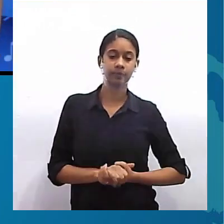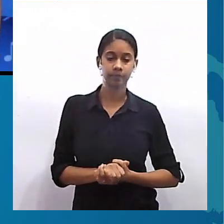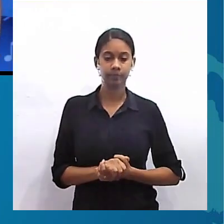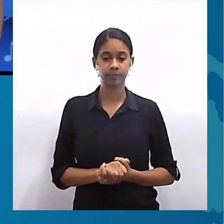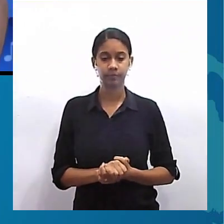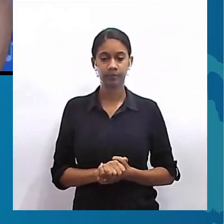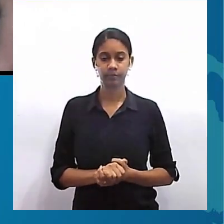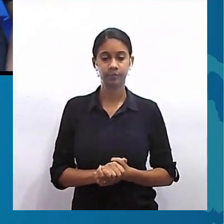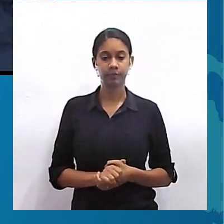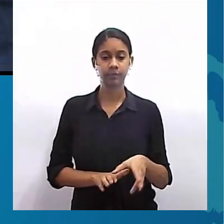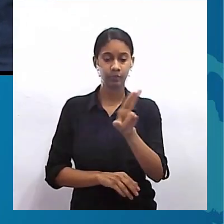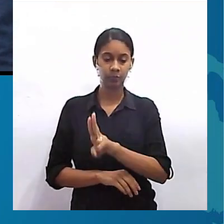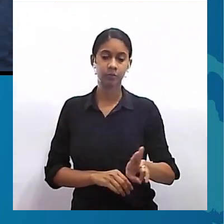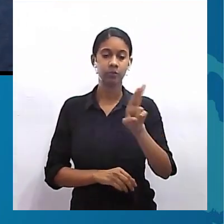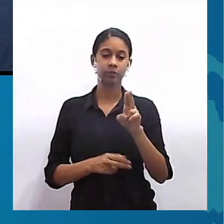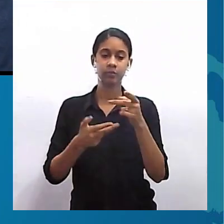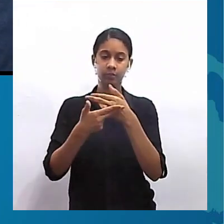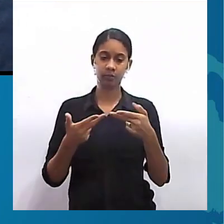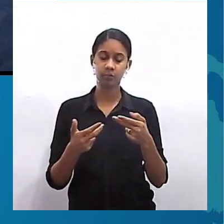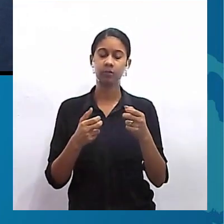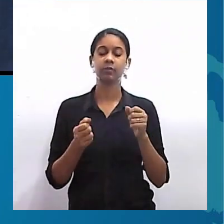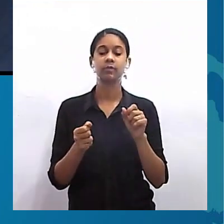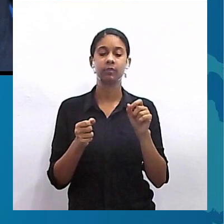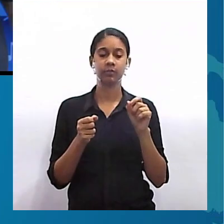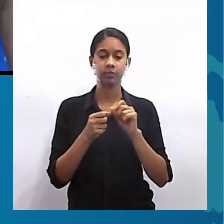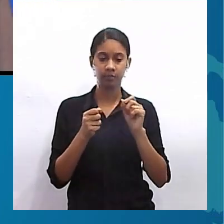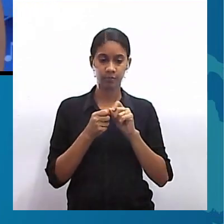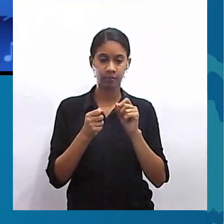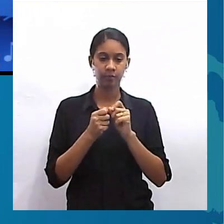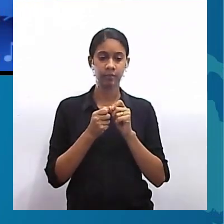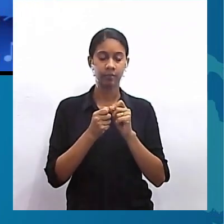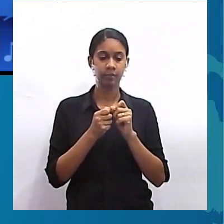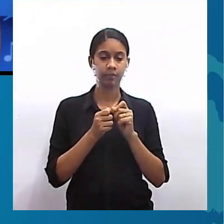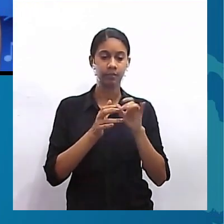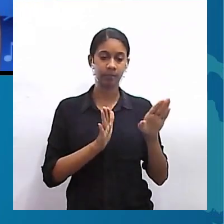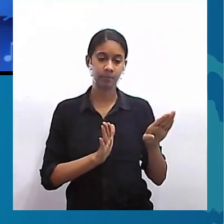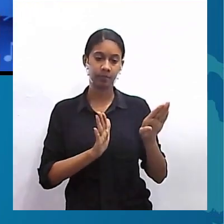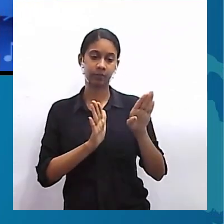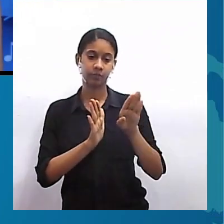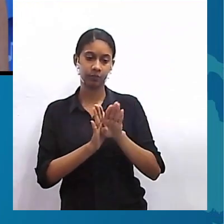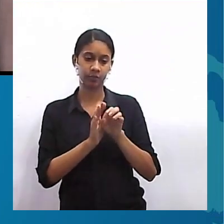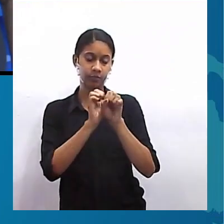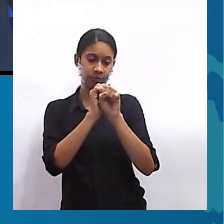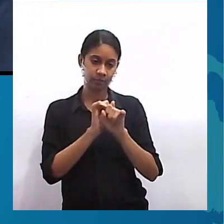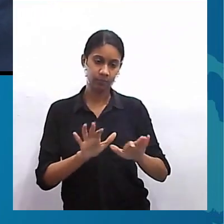de dispositivos e equipamentos para descarga e movimentação de materiais.